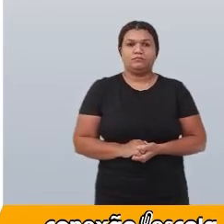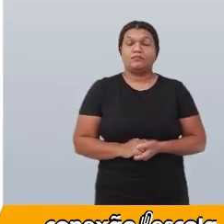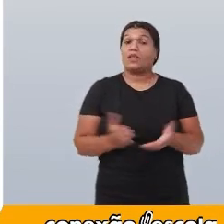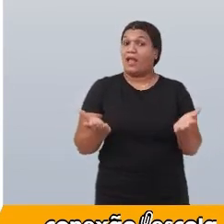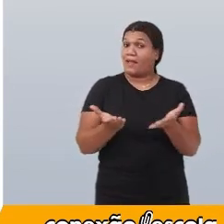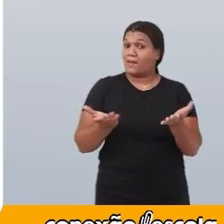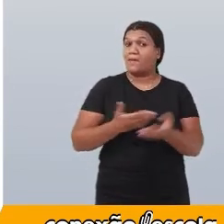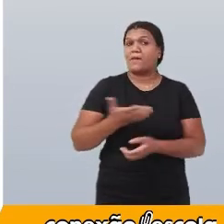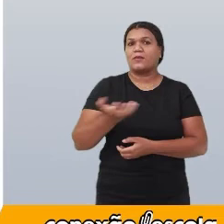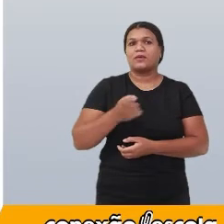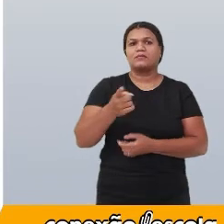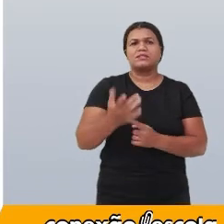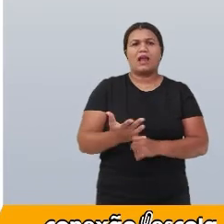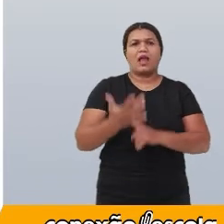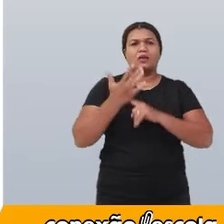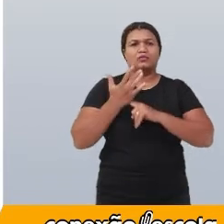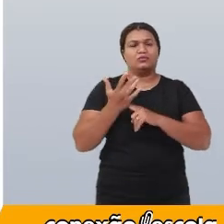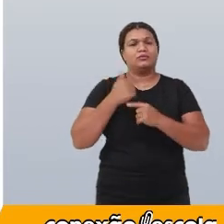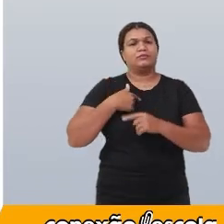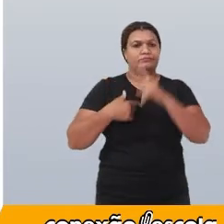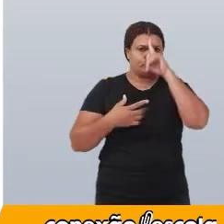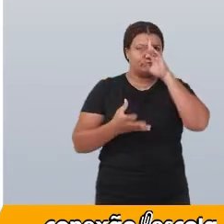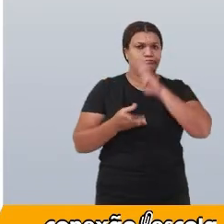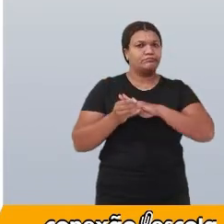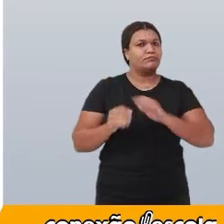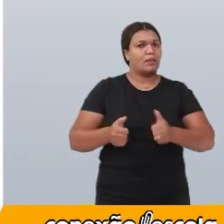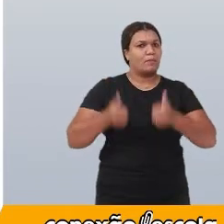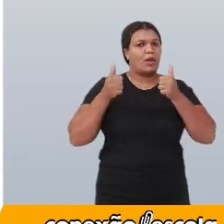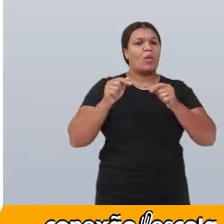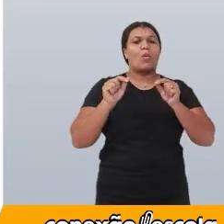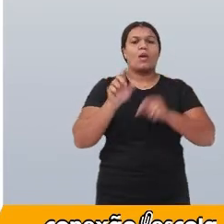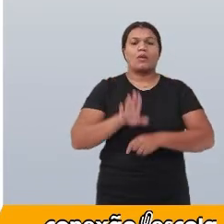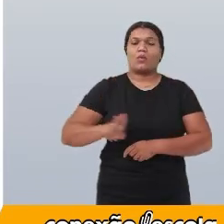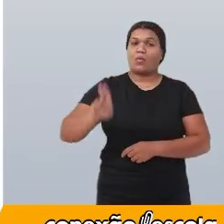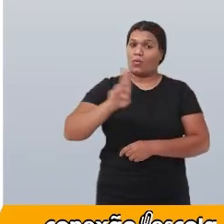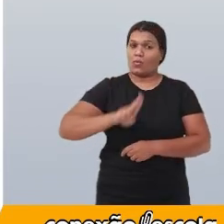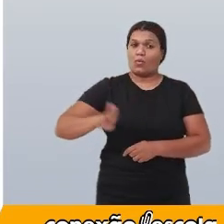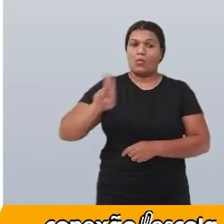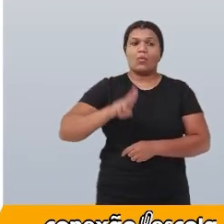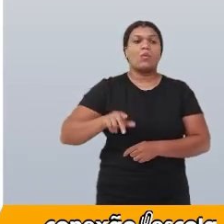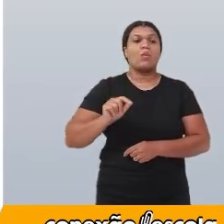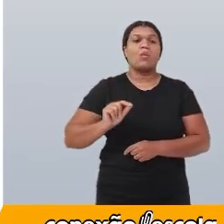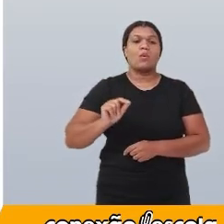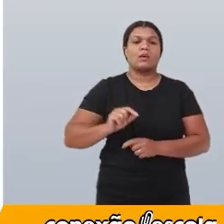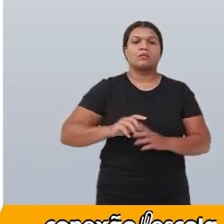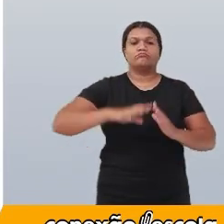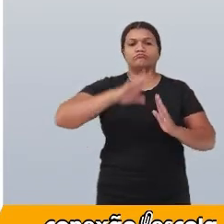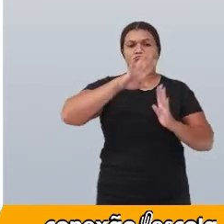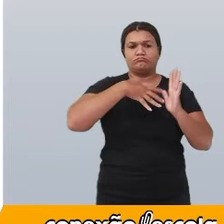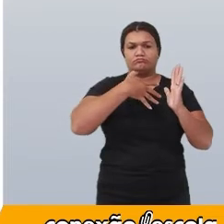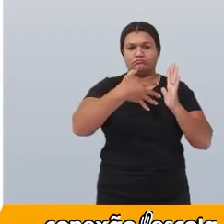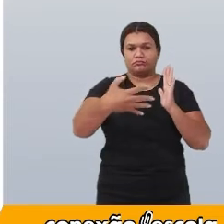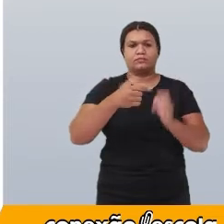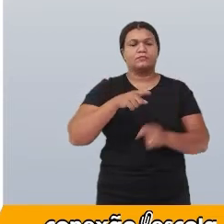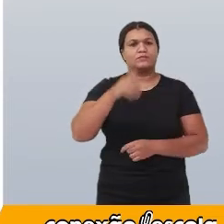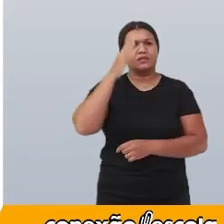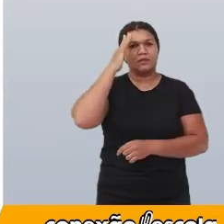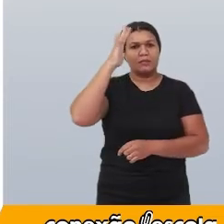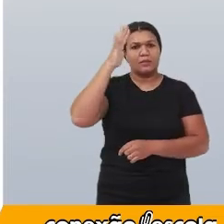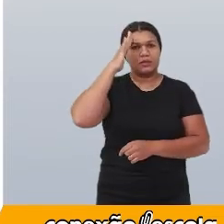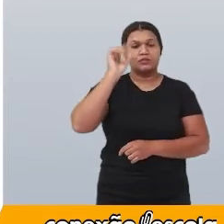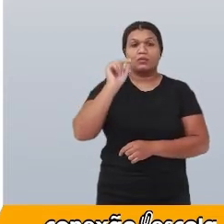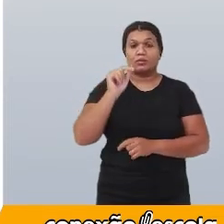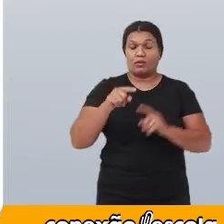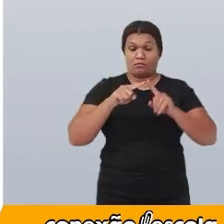Eu quero agora que você me ajude para compreender melhor utilizando uma malha quadriculada. Imagine que